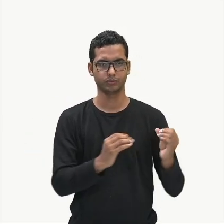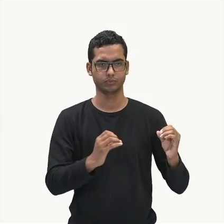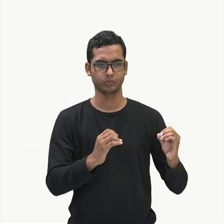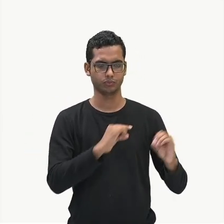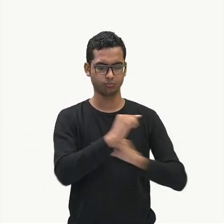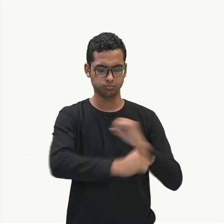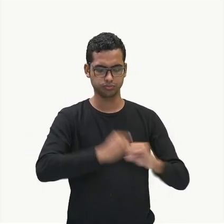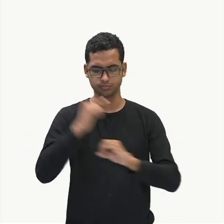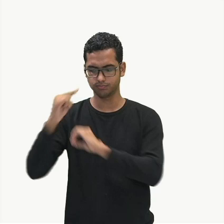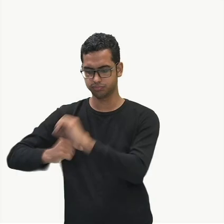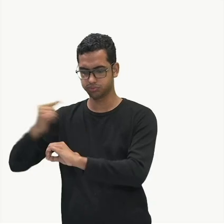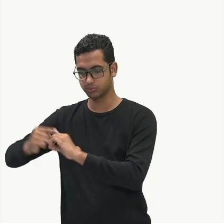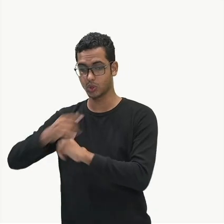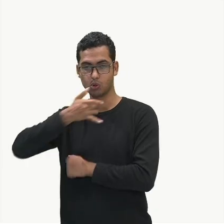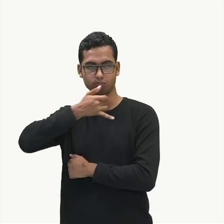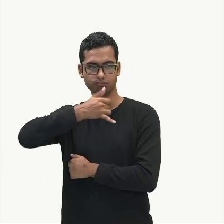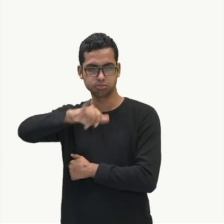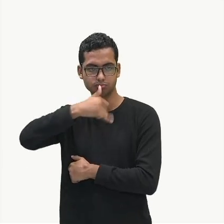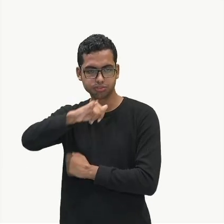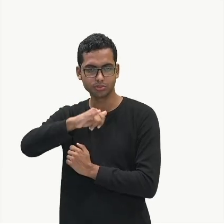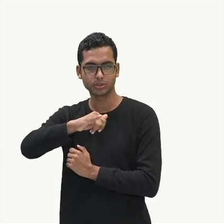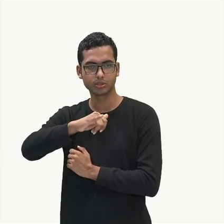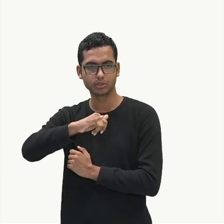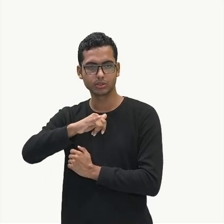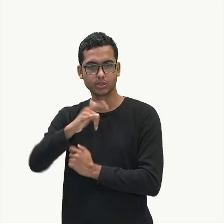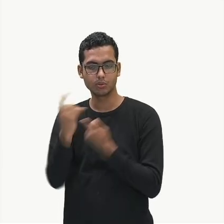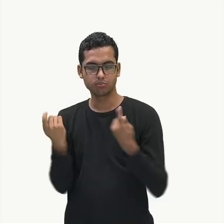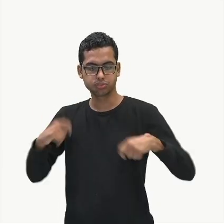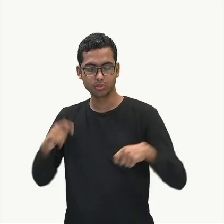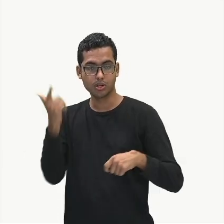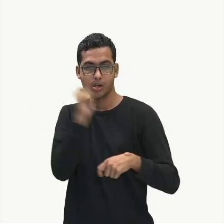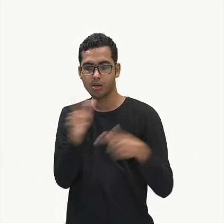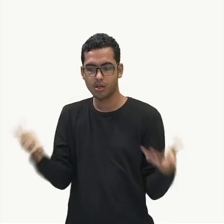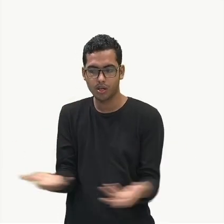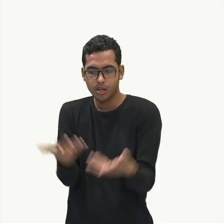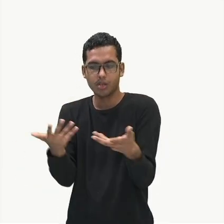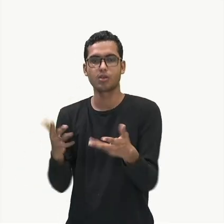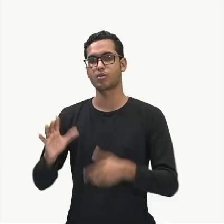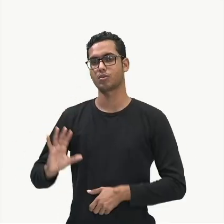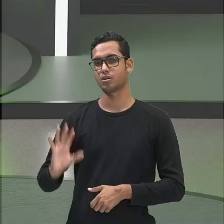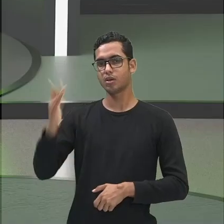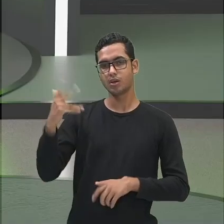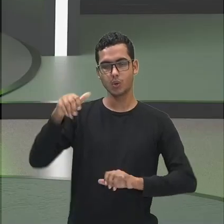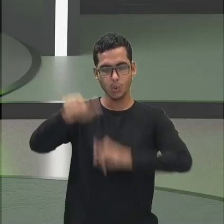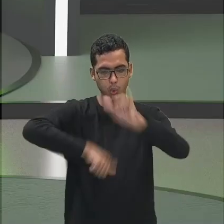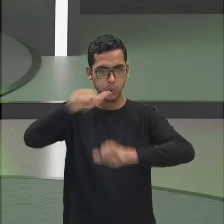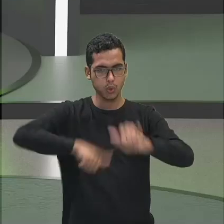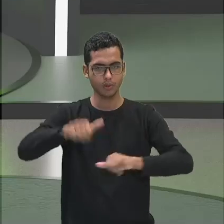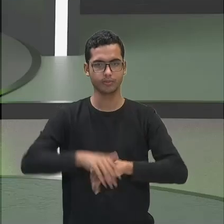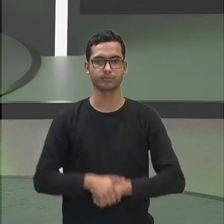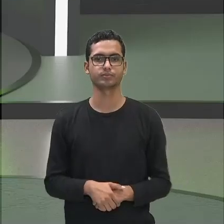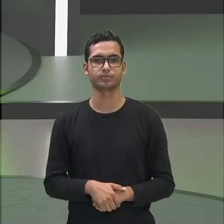energia suficiente. Tem que ter uma energia suficiente para que isso aconteça, ok?